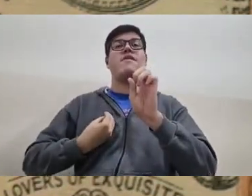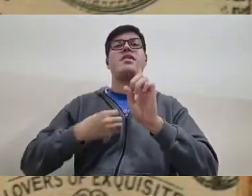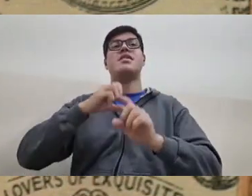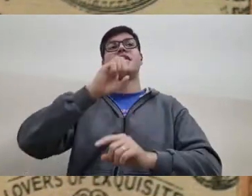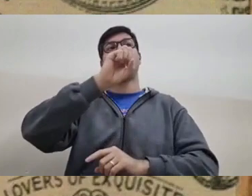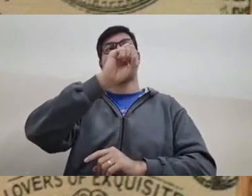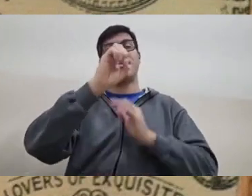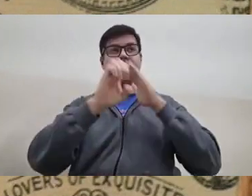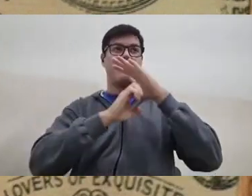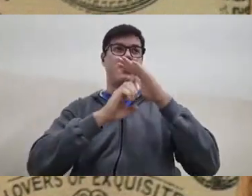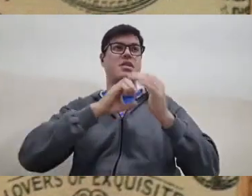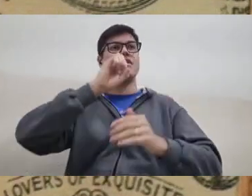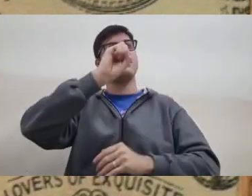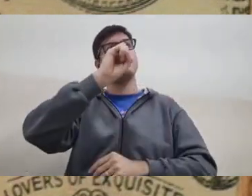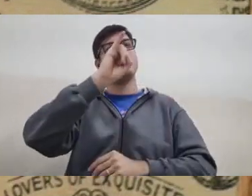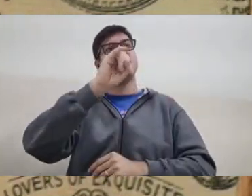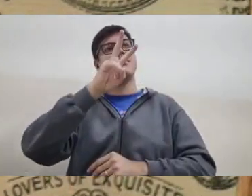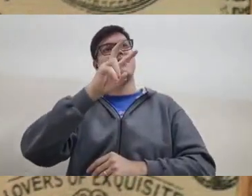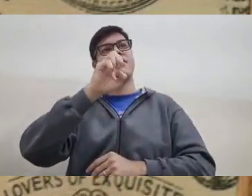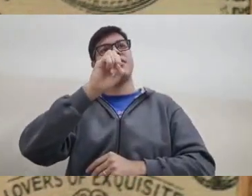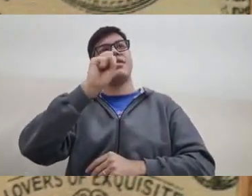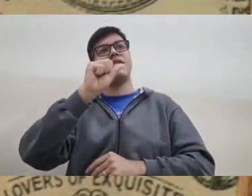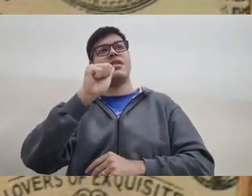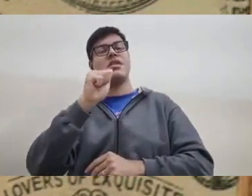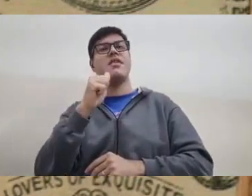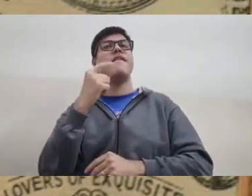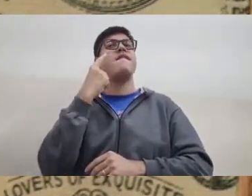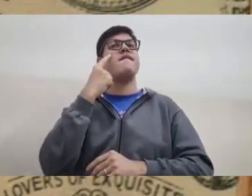aí eu falei para ser social